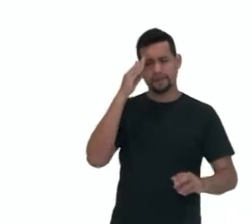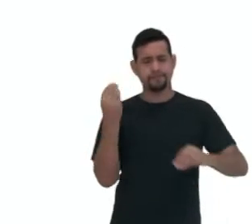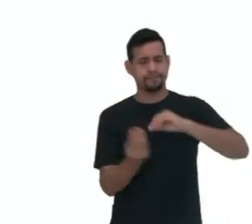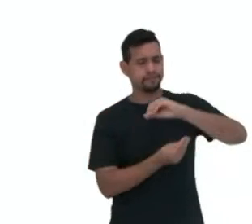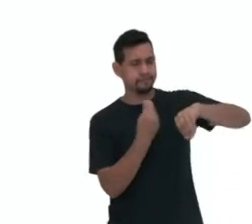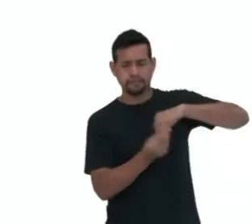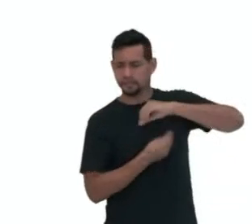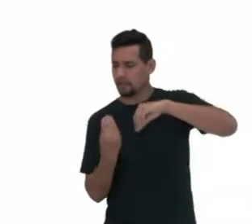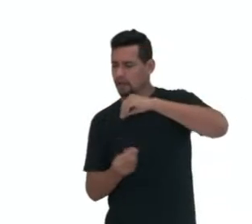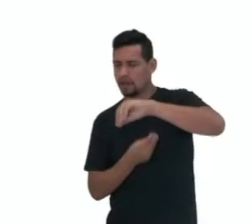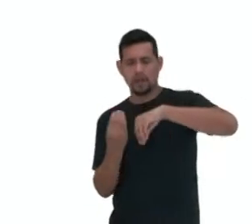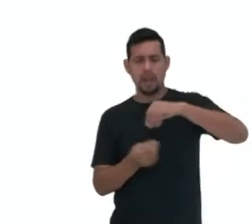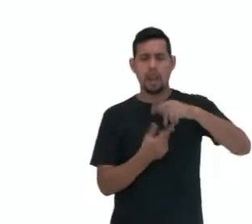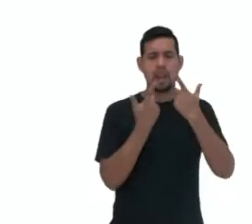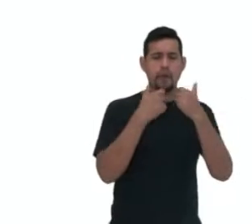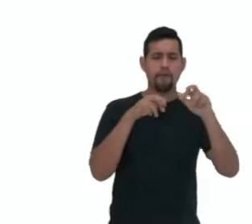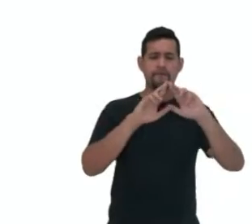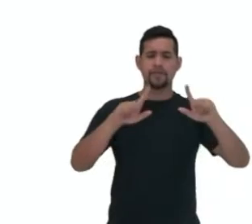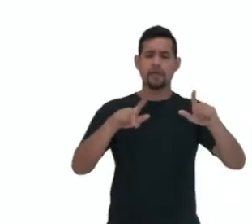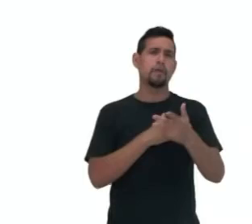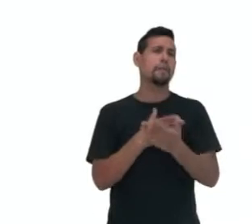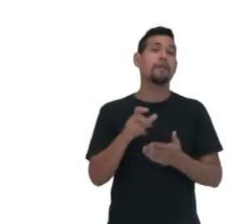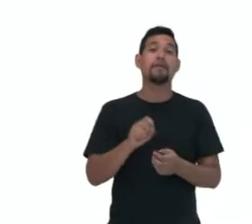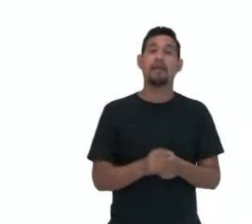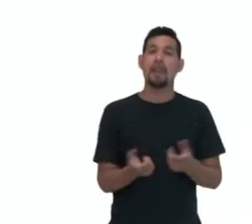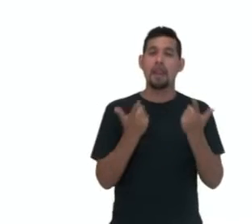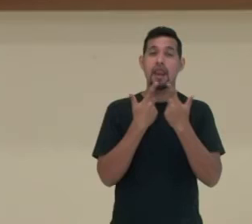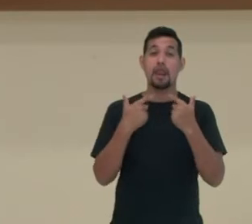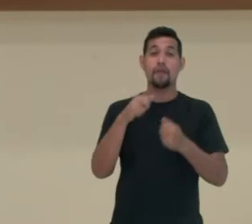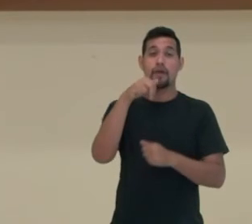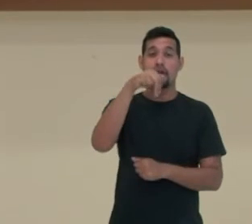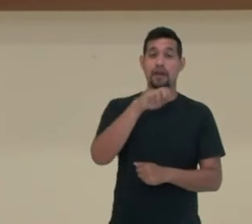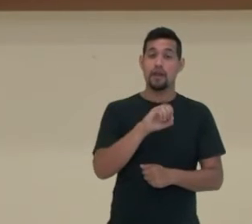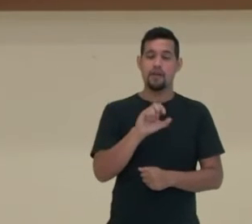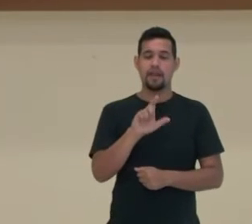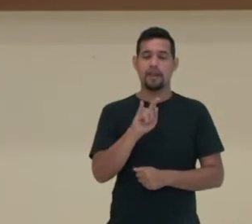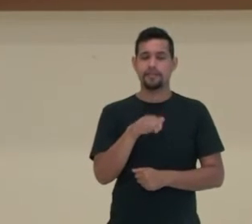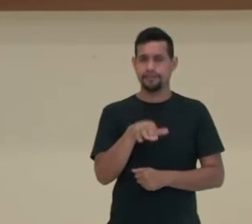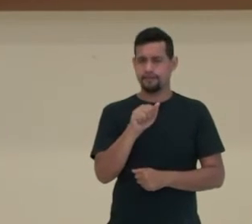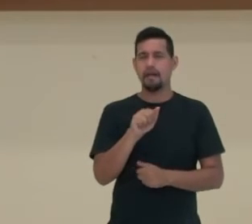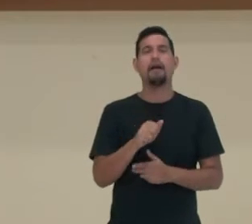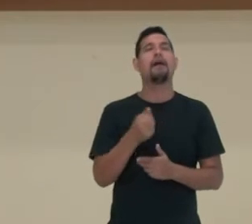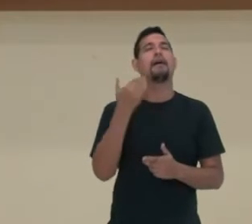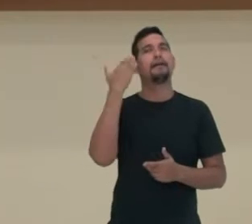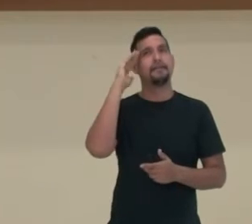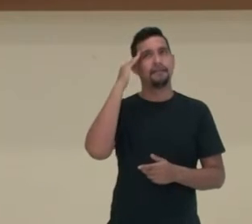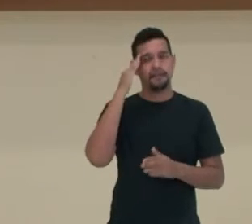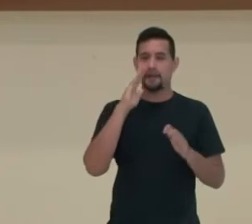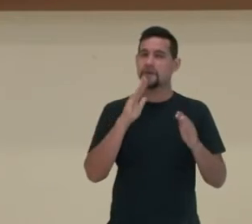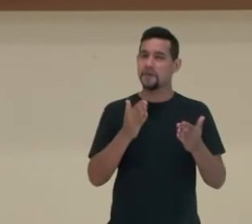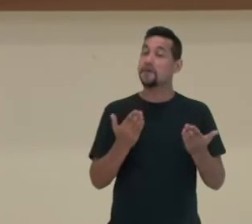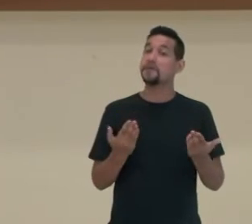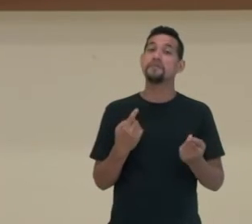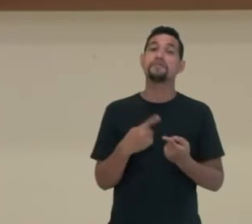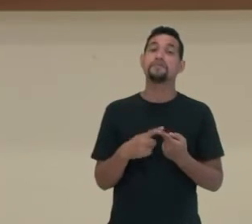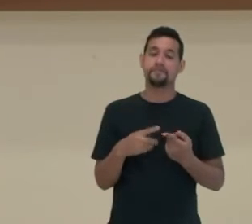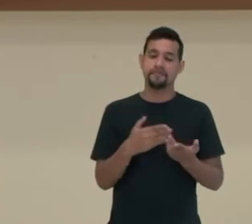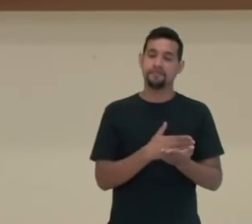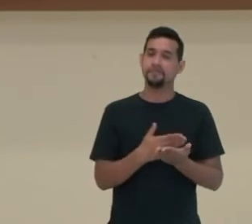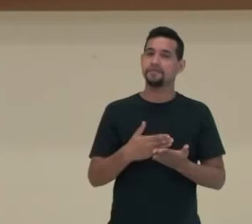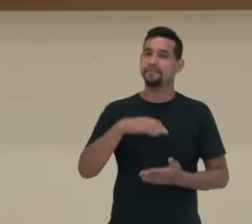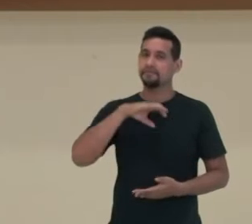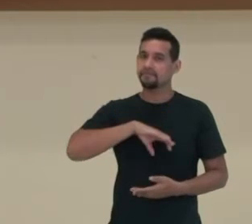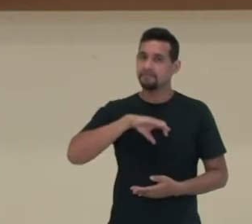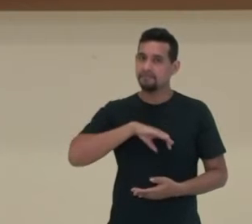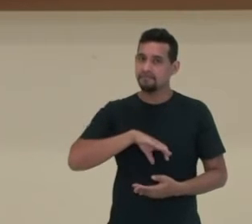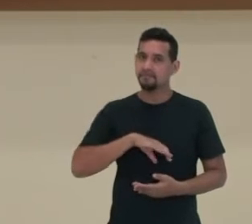de outros povos conquistados, nascendo assim as línguas neolatinas. Aí está a explicação, inclusive, da origem do